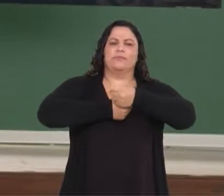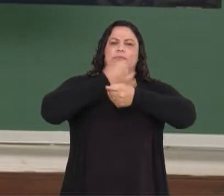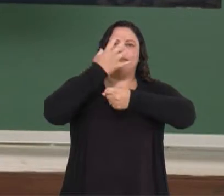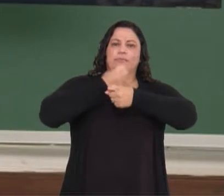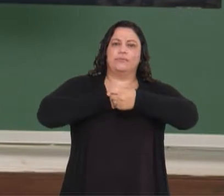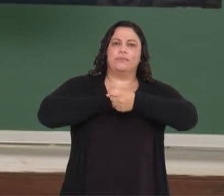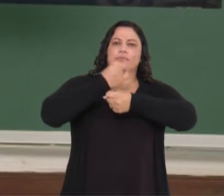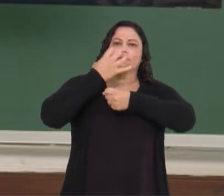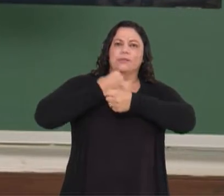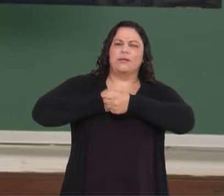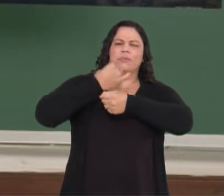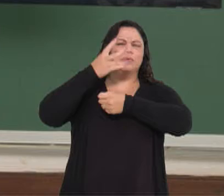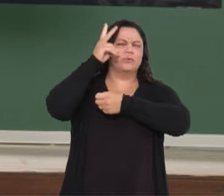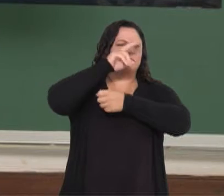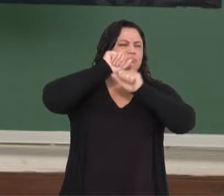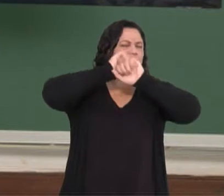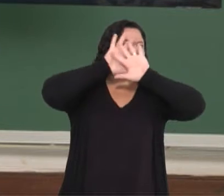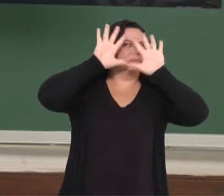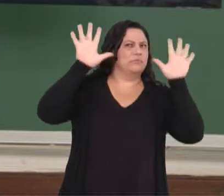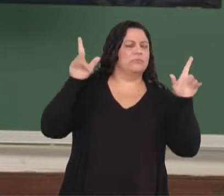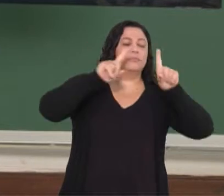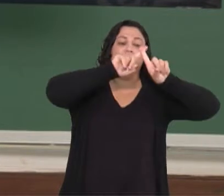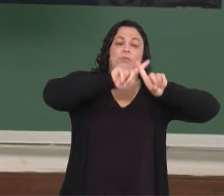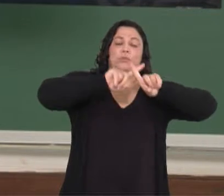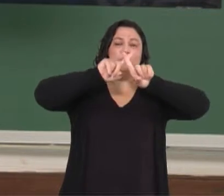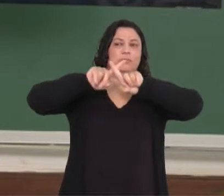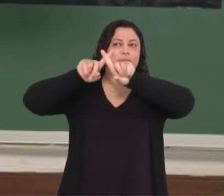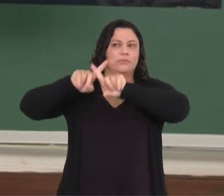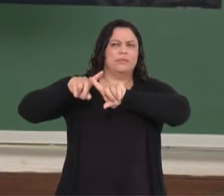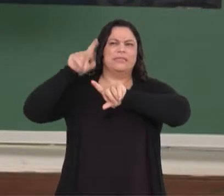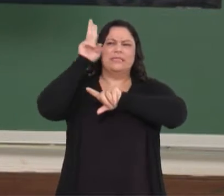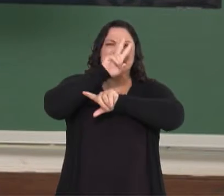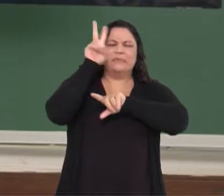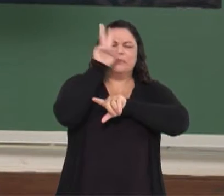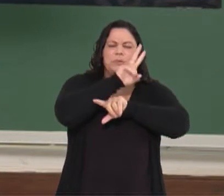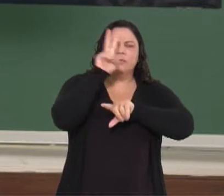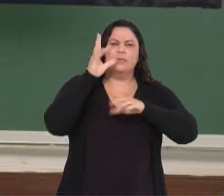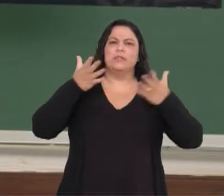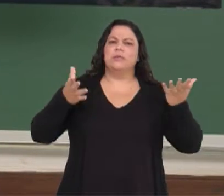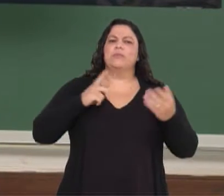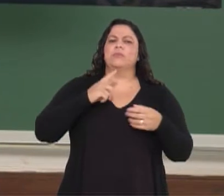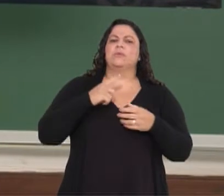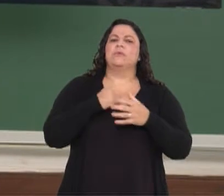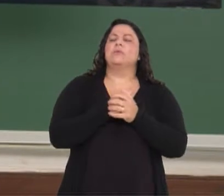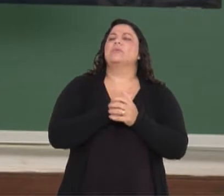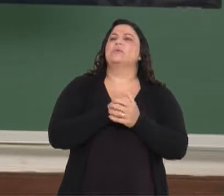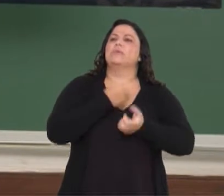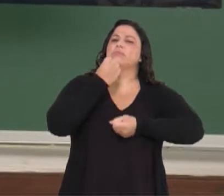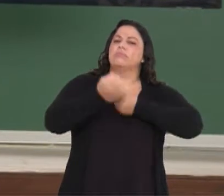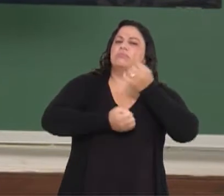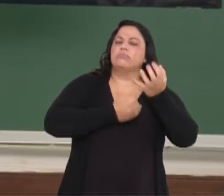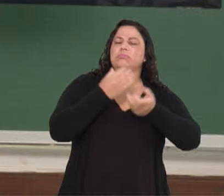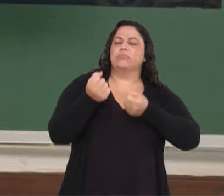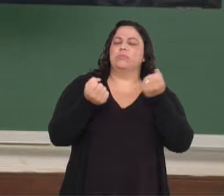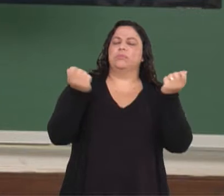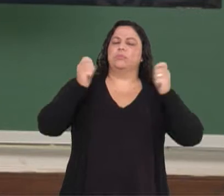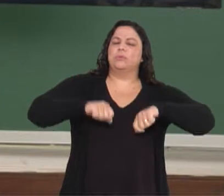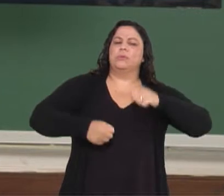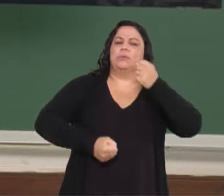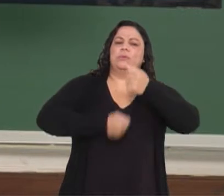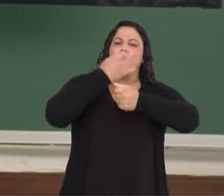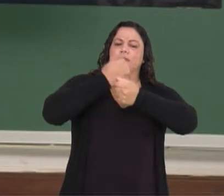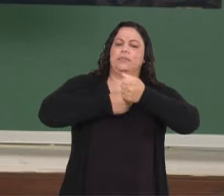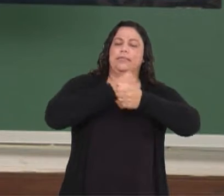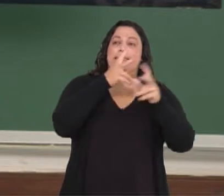estar claro. Lá na multiplicação a gente viu, quando você tem expressões potências de mesma base, você mantém